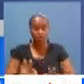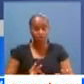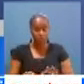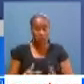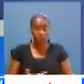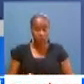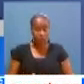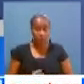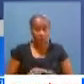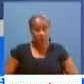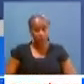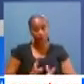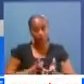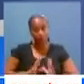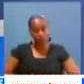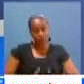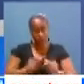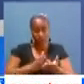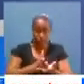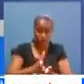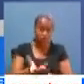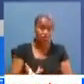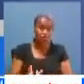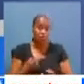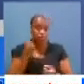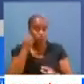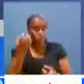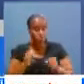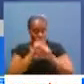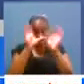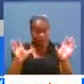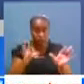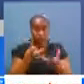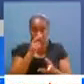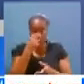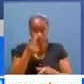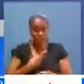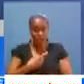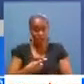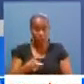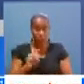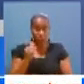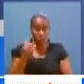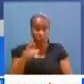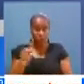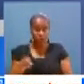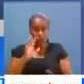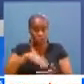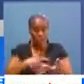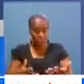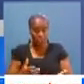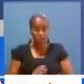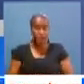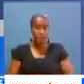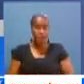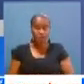e avanço. E, como é óbvio, não é? O foco será nos eixos estratégicos, não é?